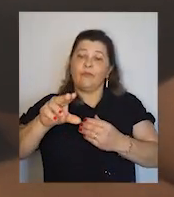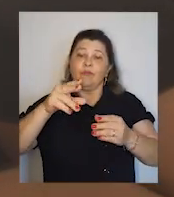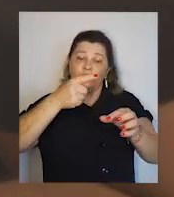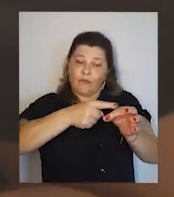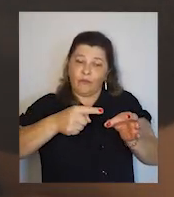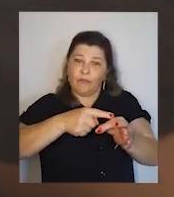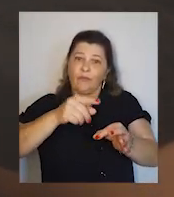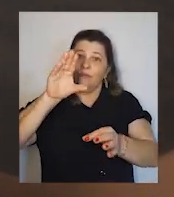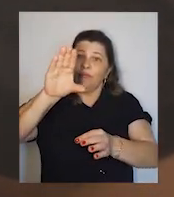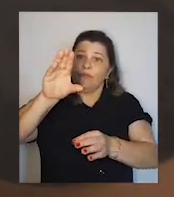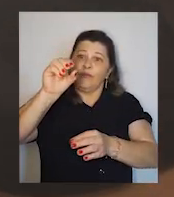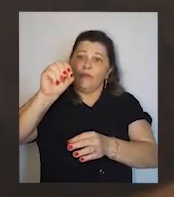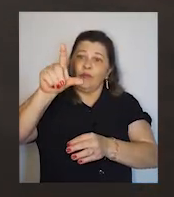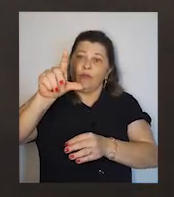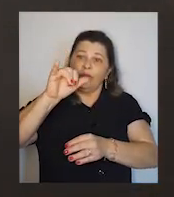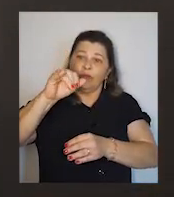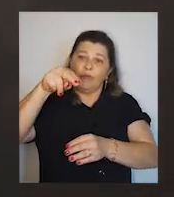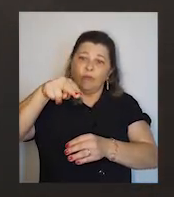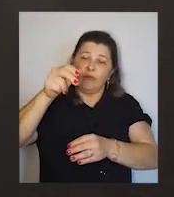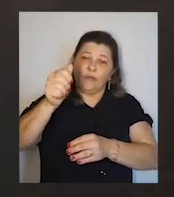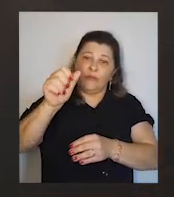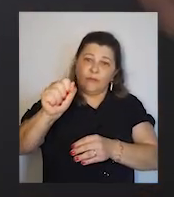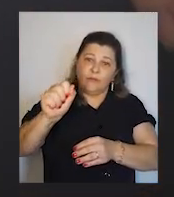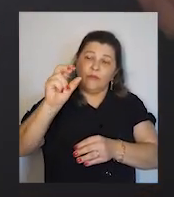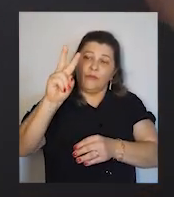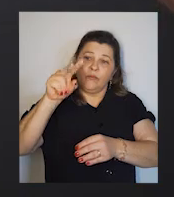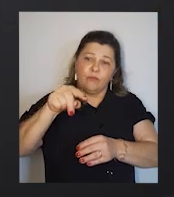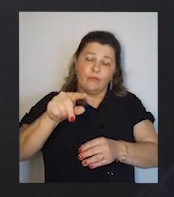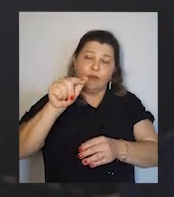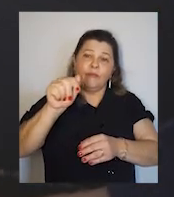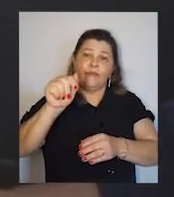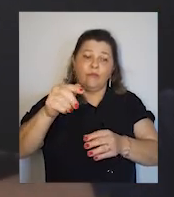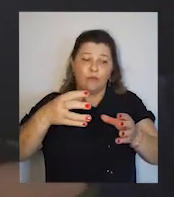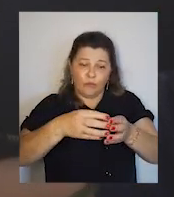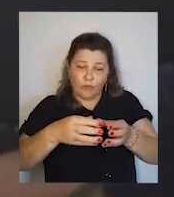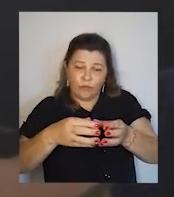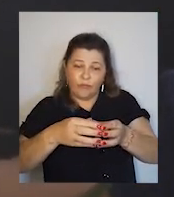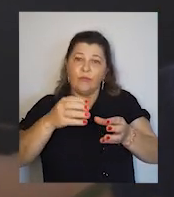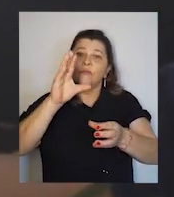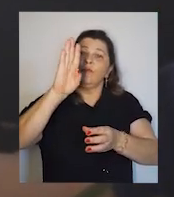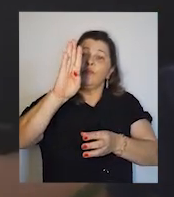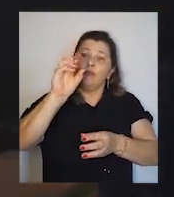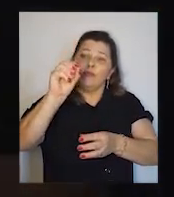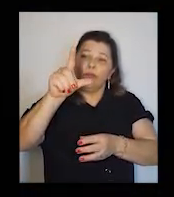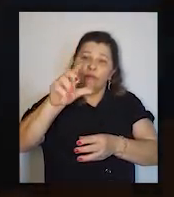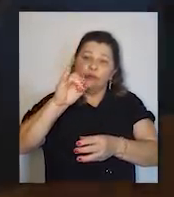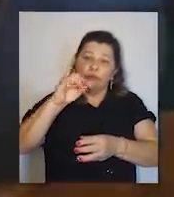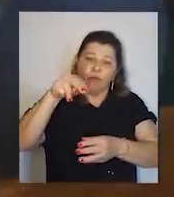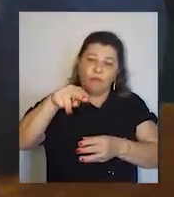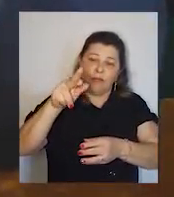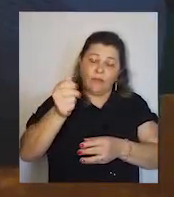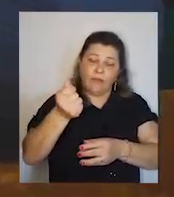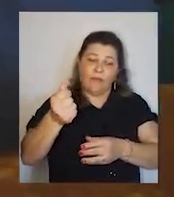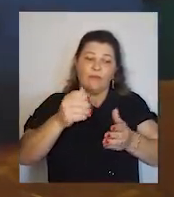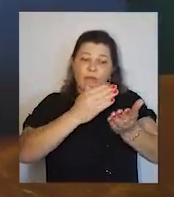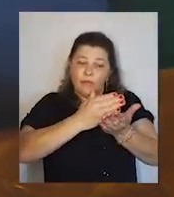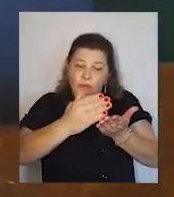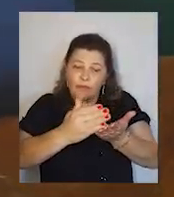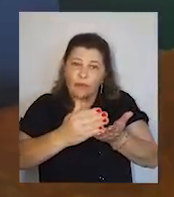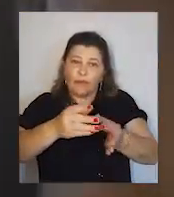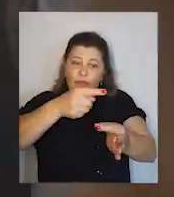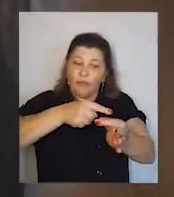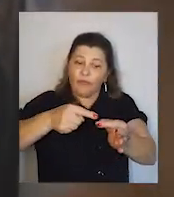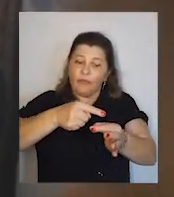em 2017. Grupos como o Bem-Gestar, o Clube do Bolinha, são iniciativas do município,